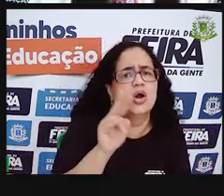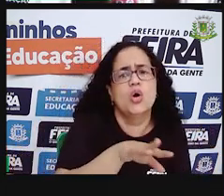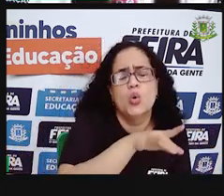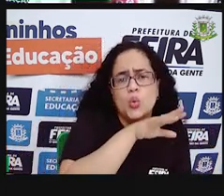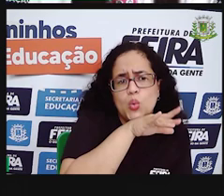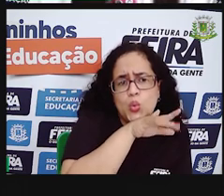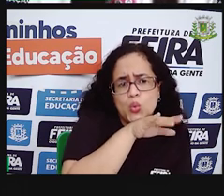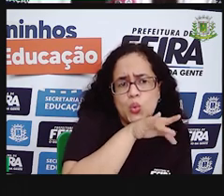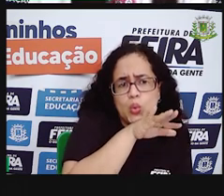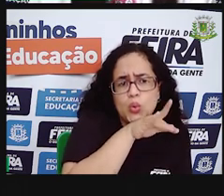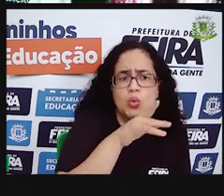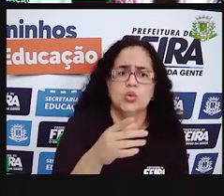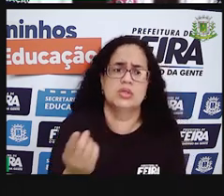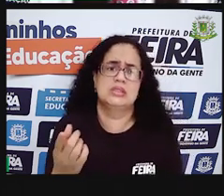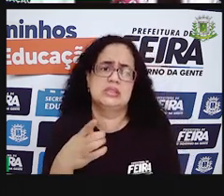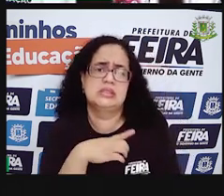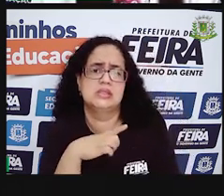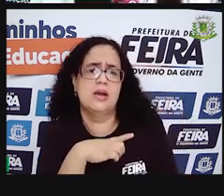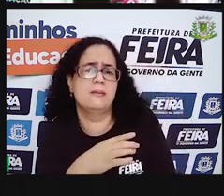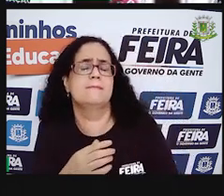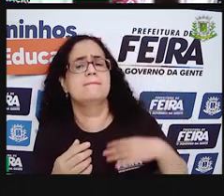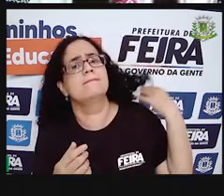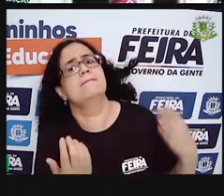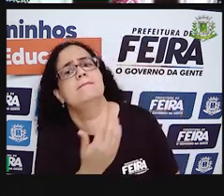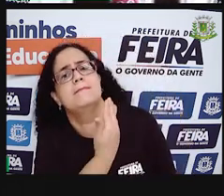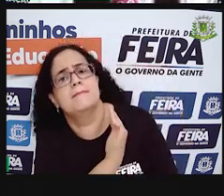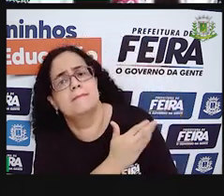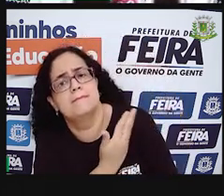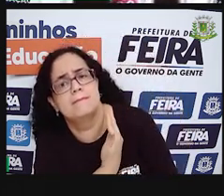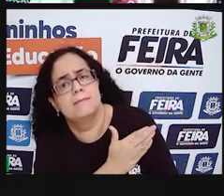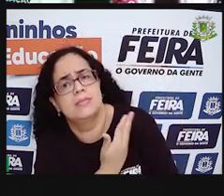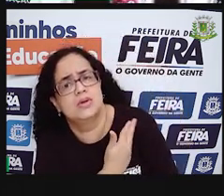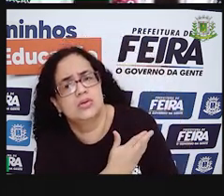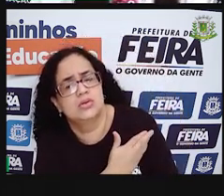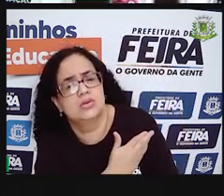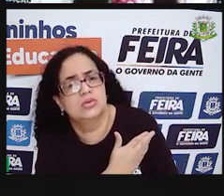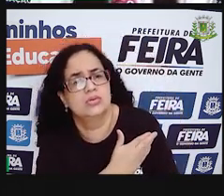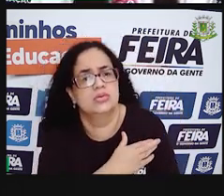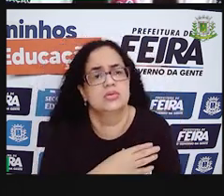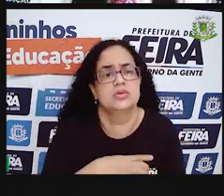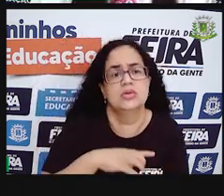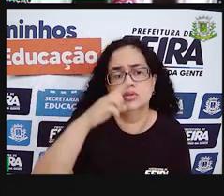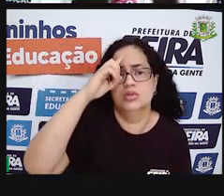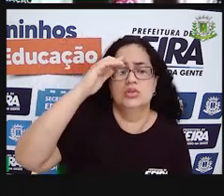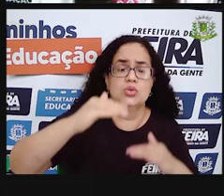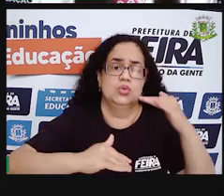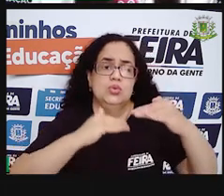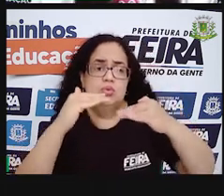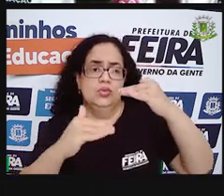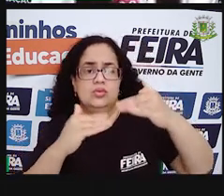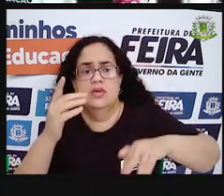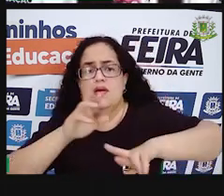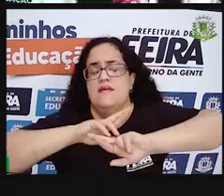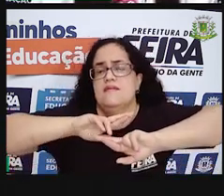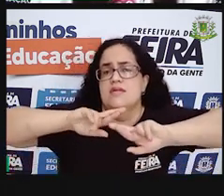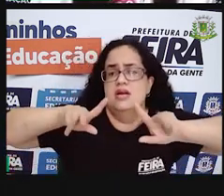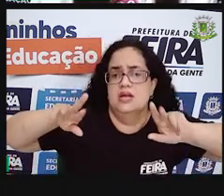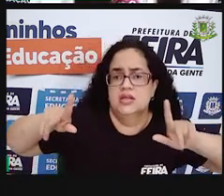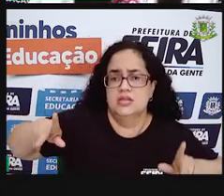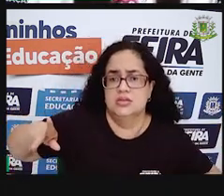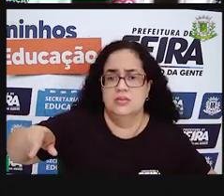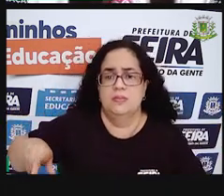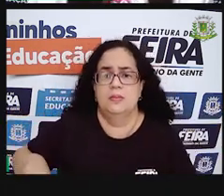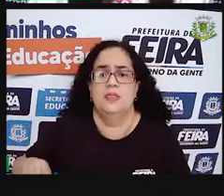negativas que nós temos são só preconceitos, né? São imagens que são criadas no decorrer do tempo por diversos